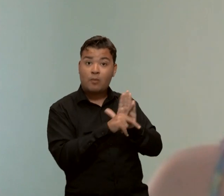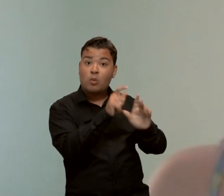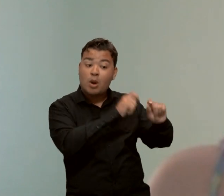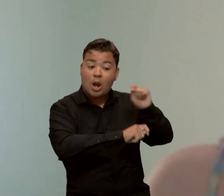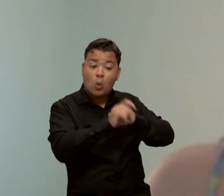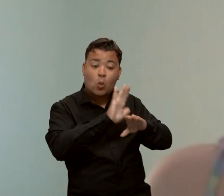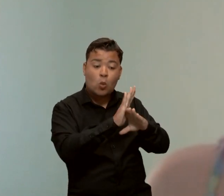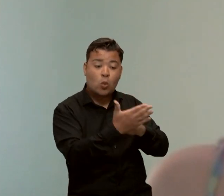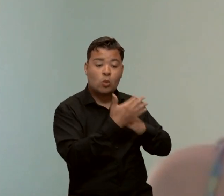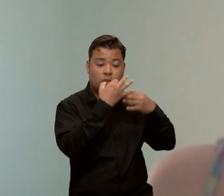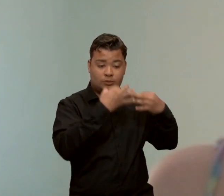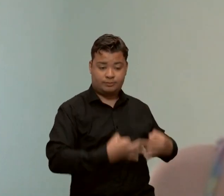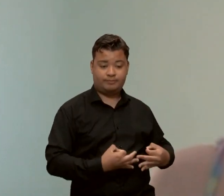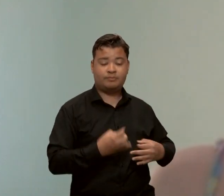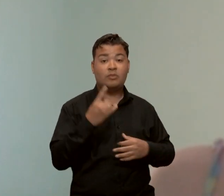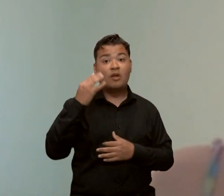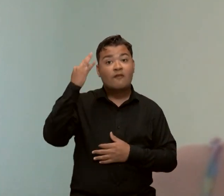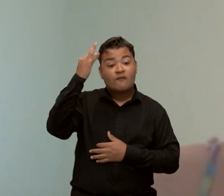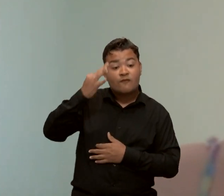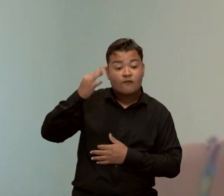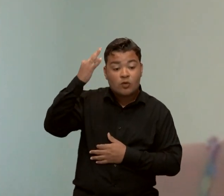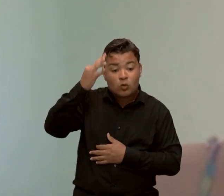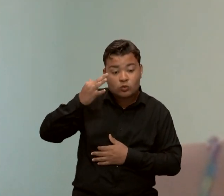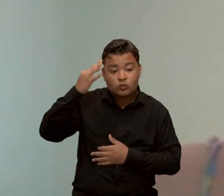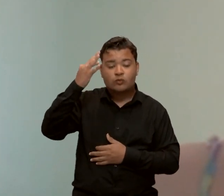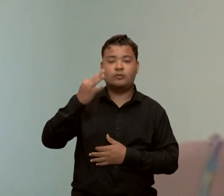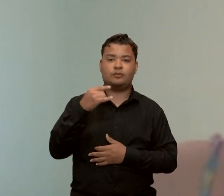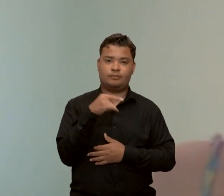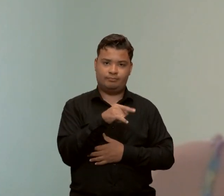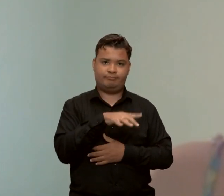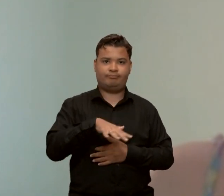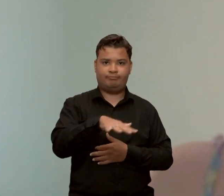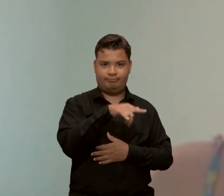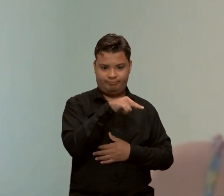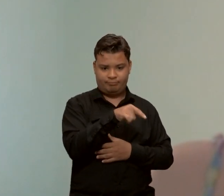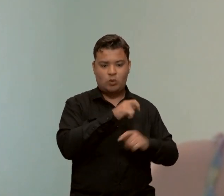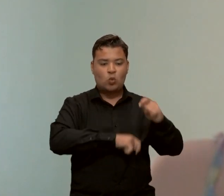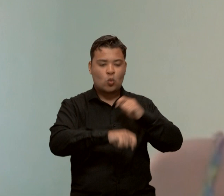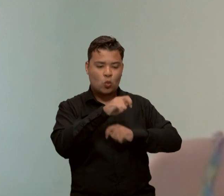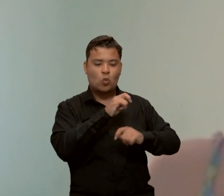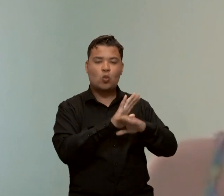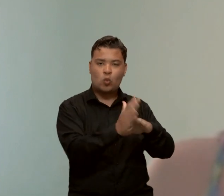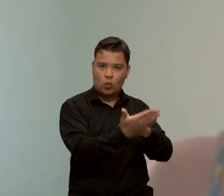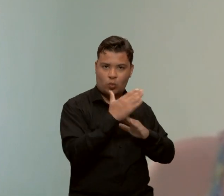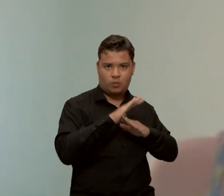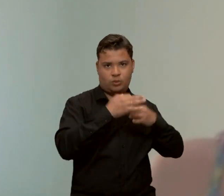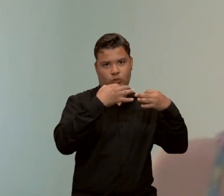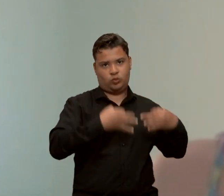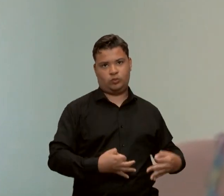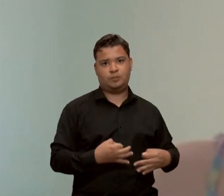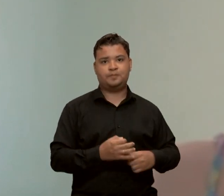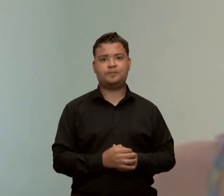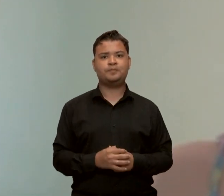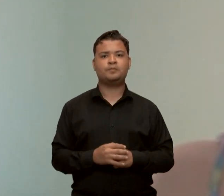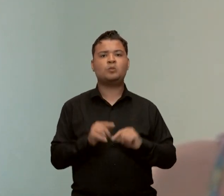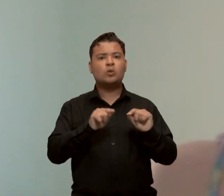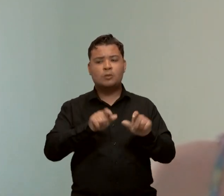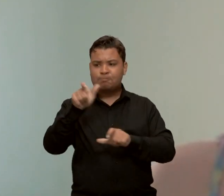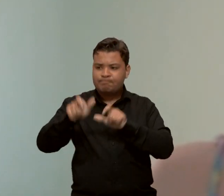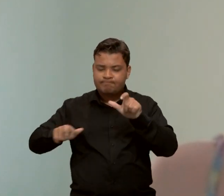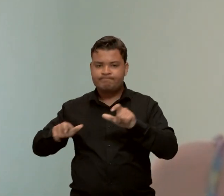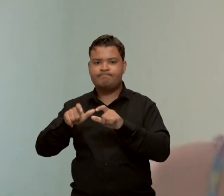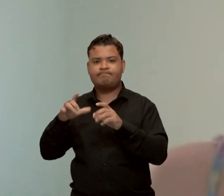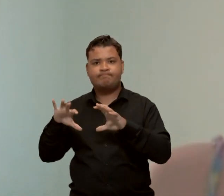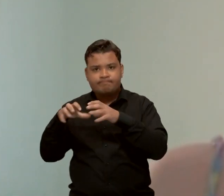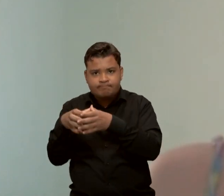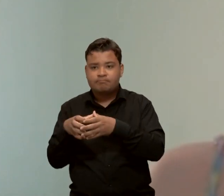na filosofia da economia solidária, que é os próprios cooperados, os